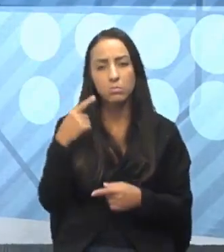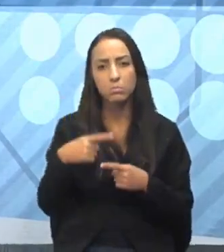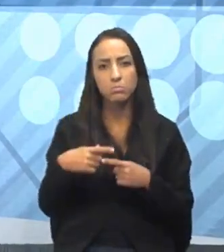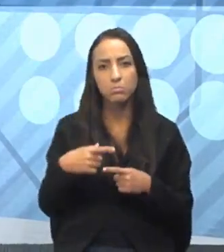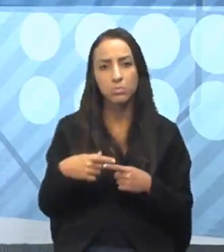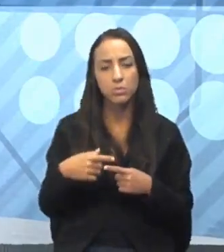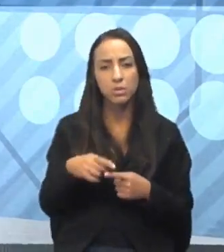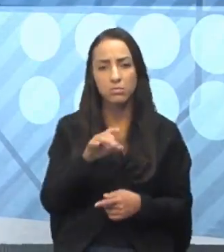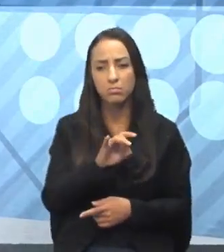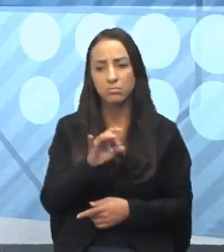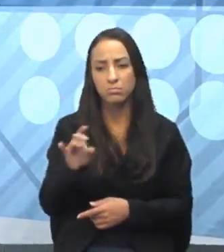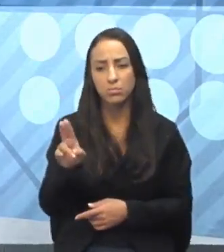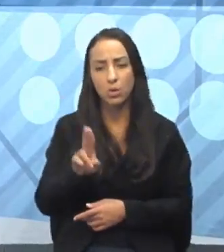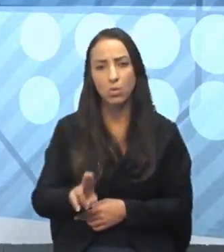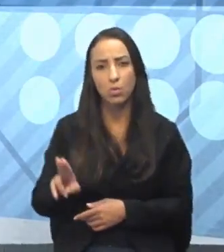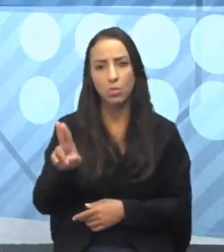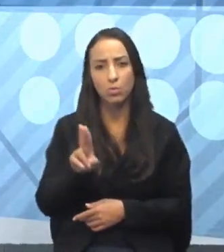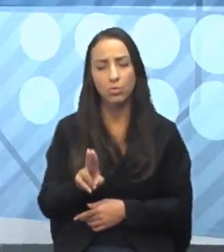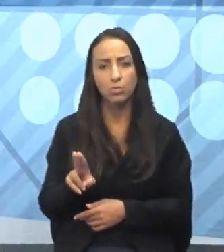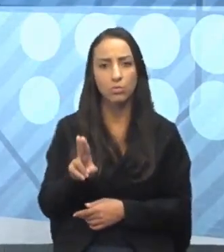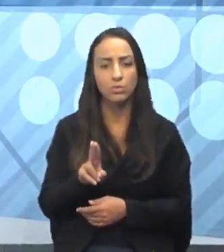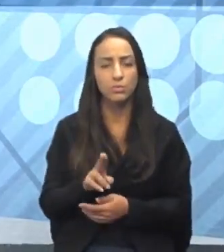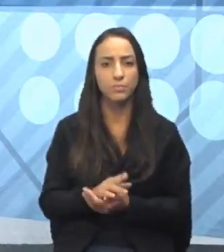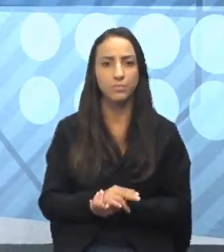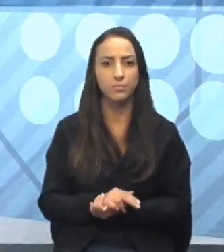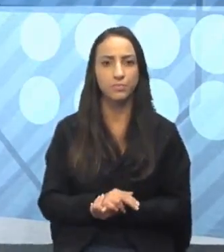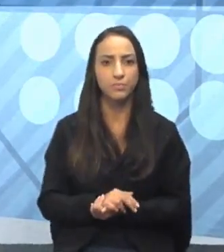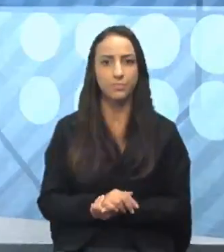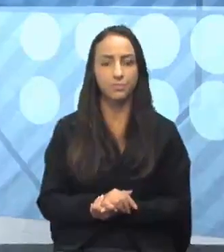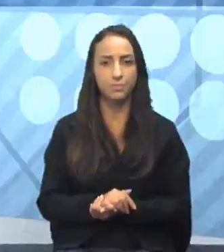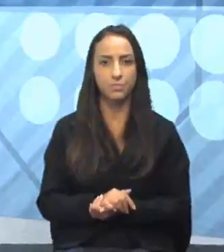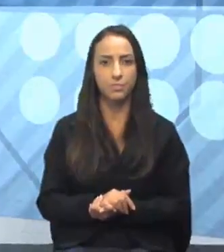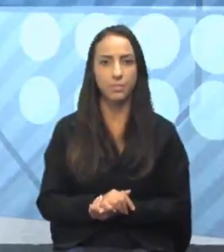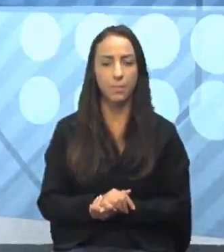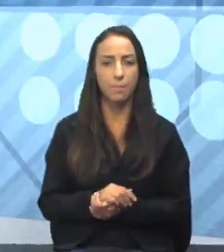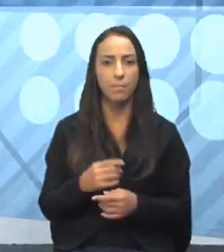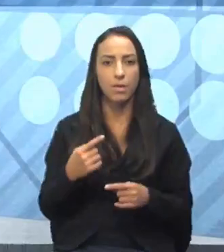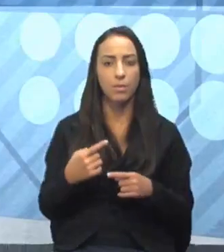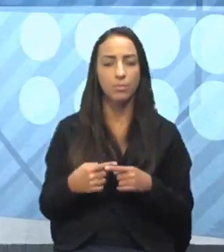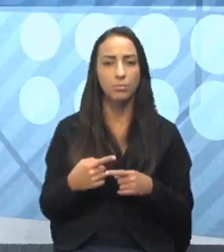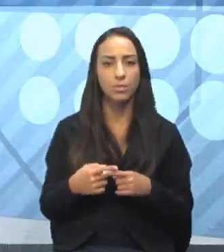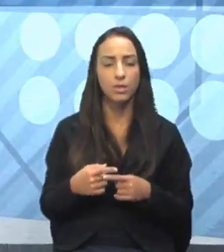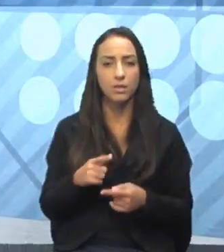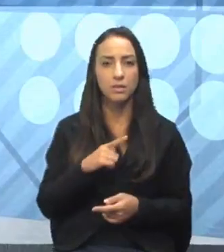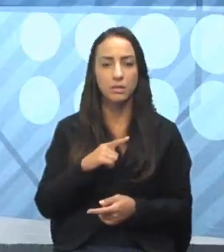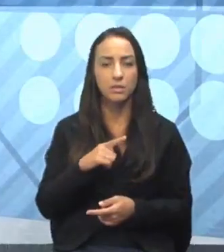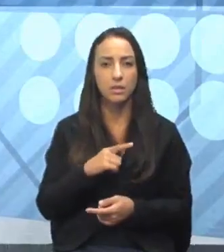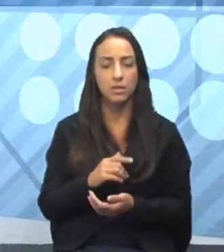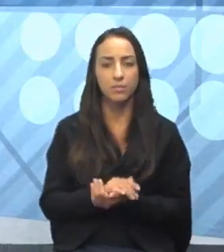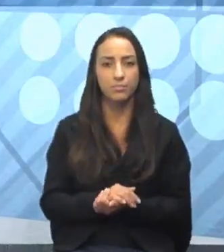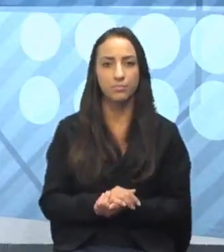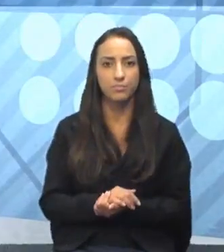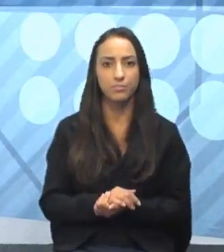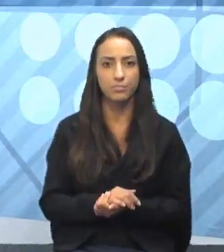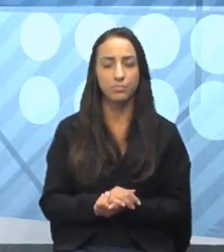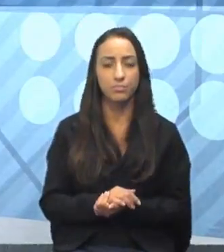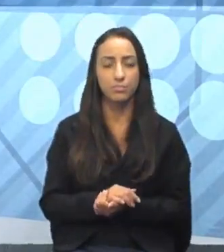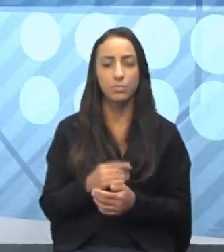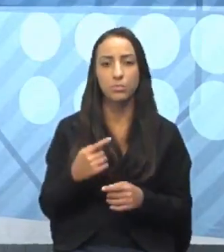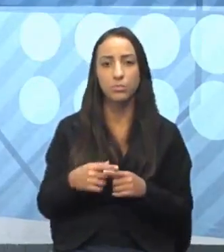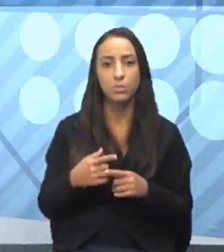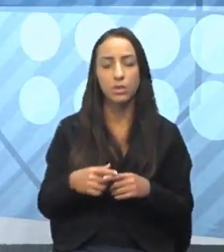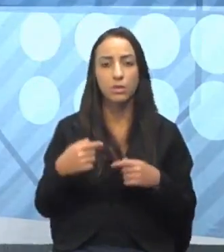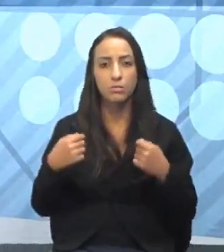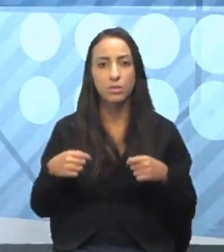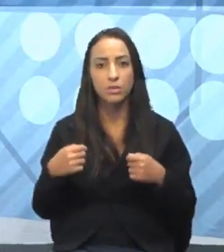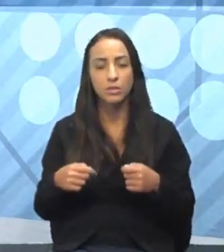é realizado, por que é utilizado esses tipos de posicionamento, por que eu vou ter, então, por que eu preciso